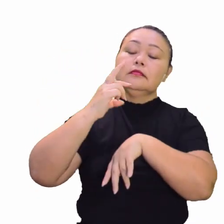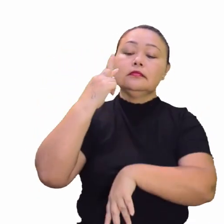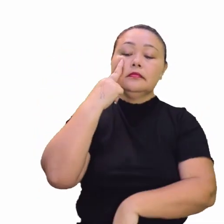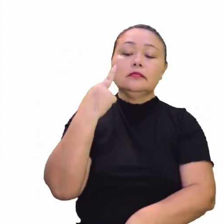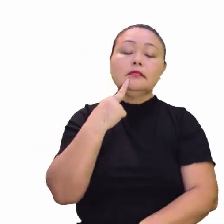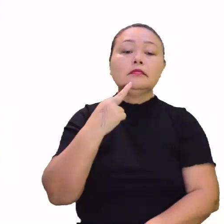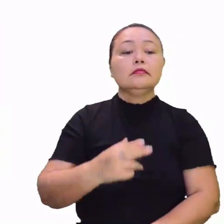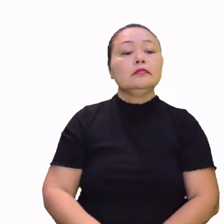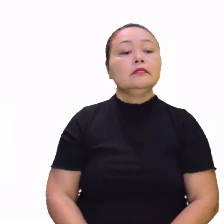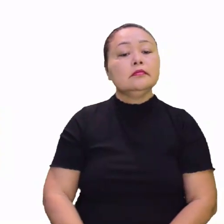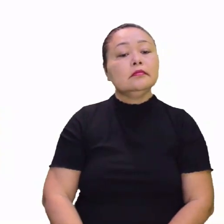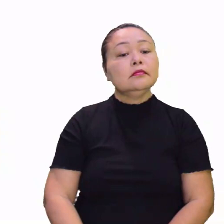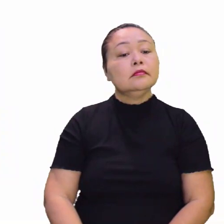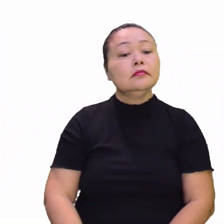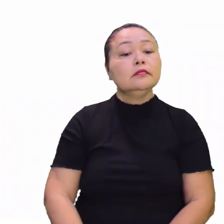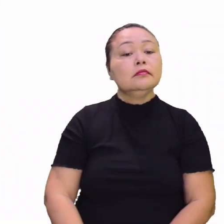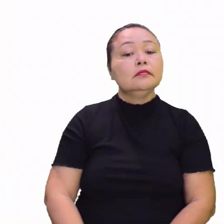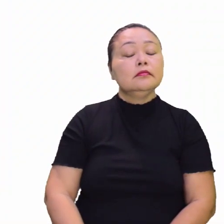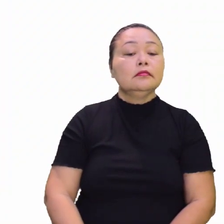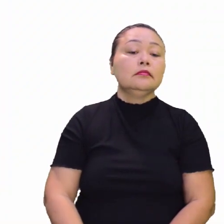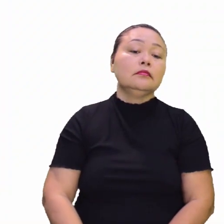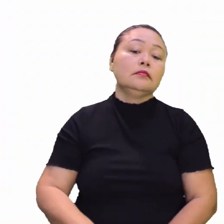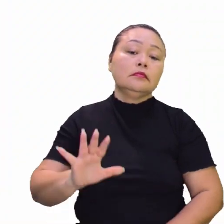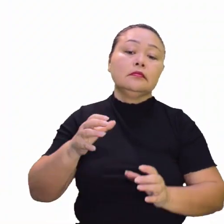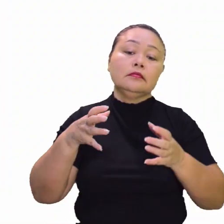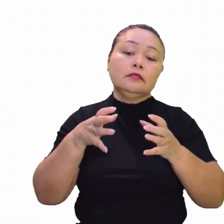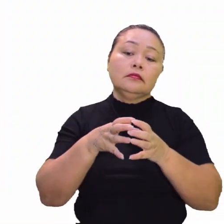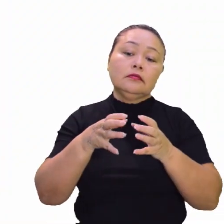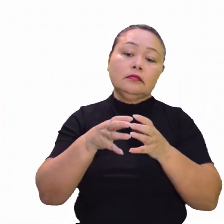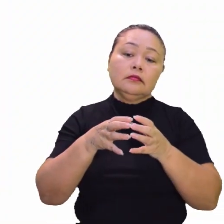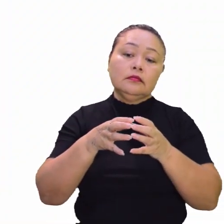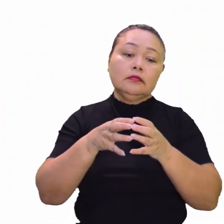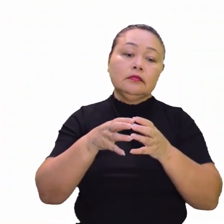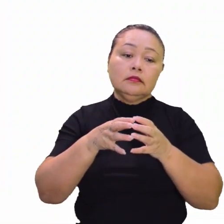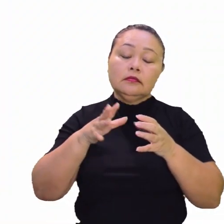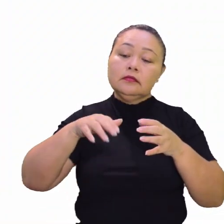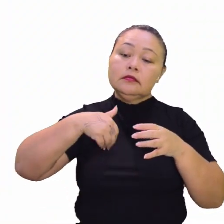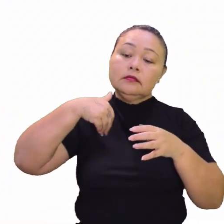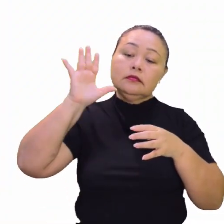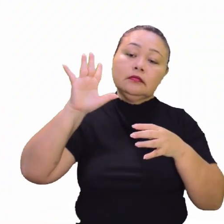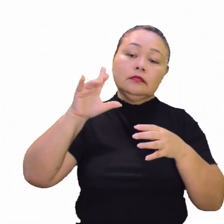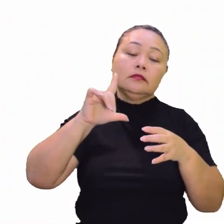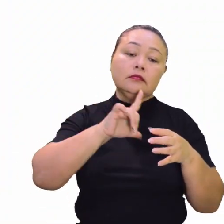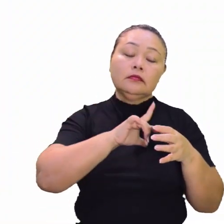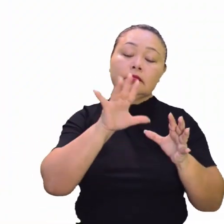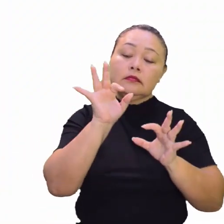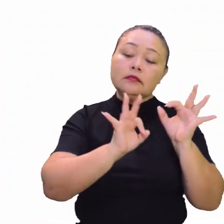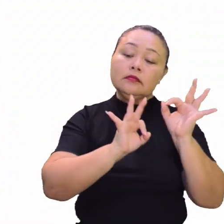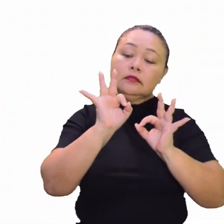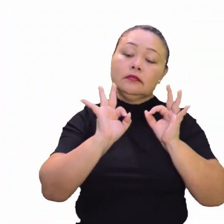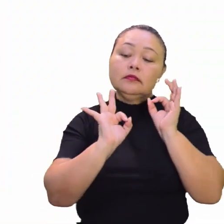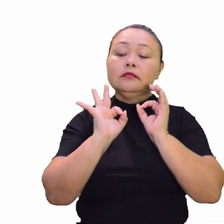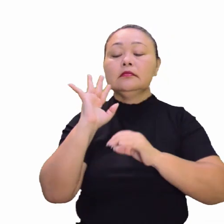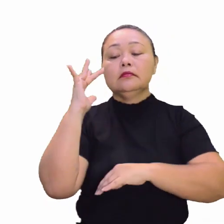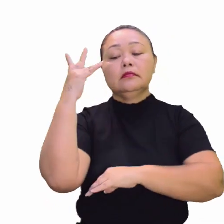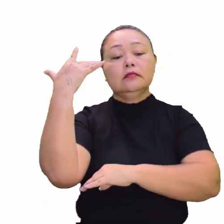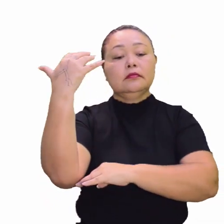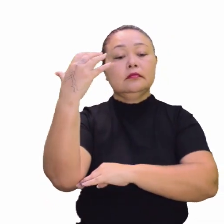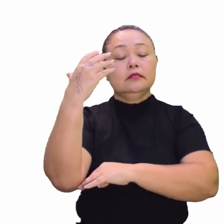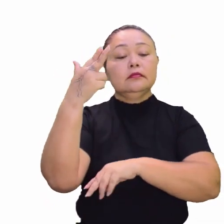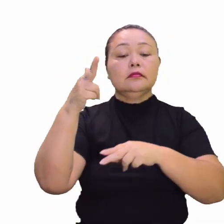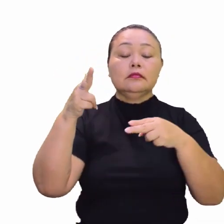Rondônia. Muito bem. Entre as espécies que se sobressaem nesta formação